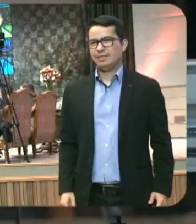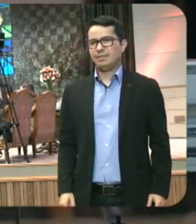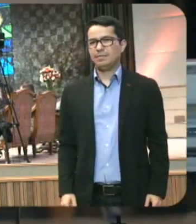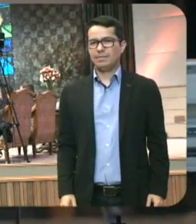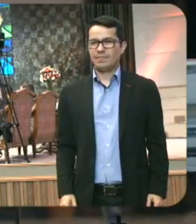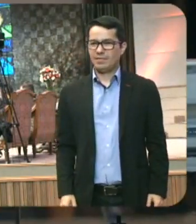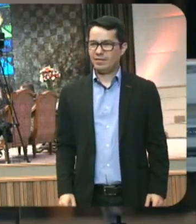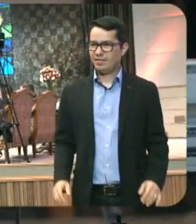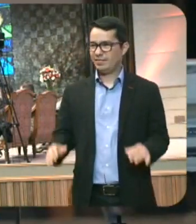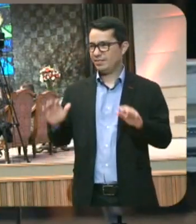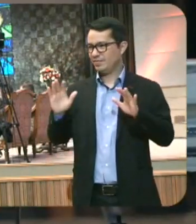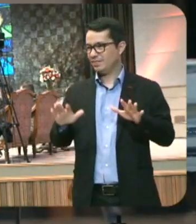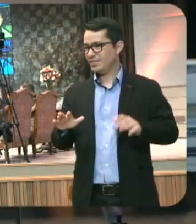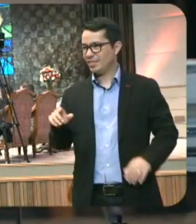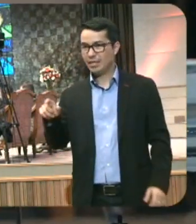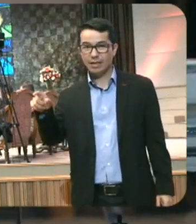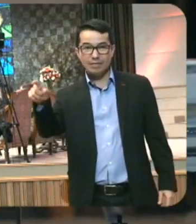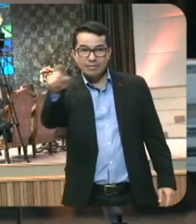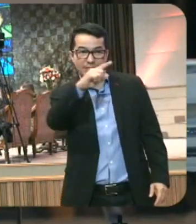O que você faria?